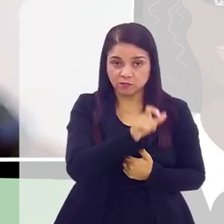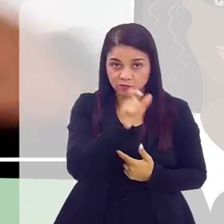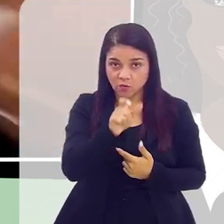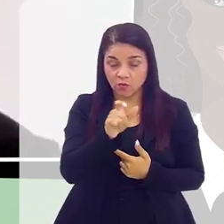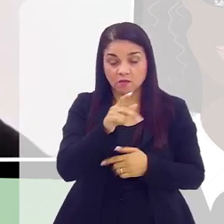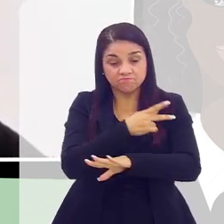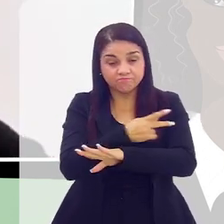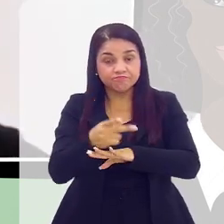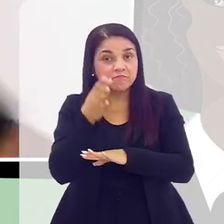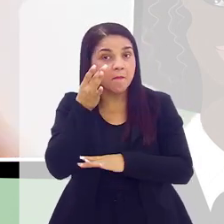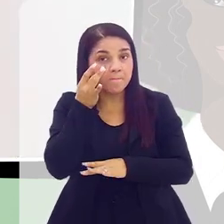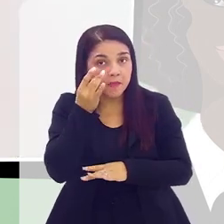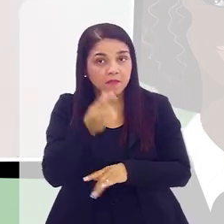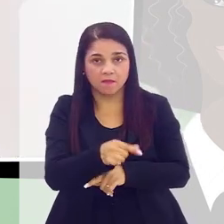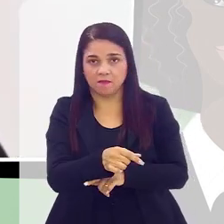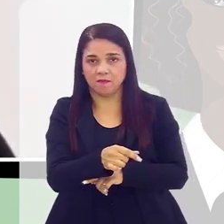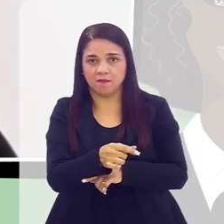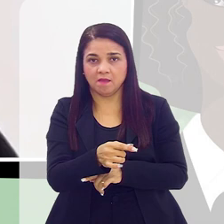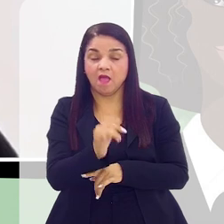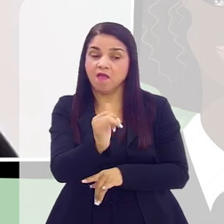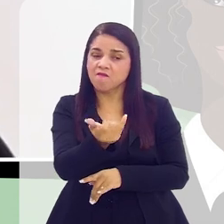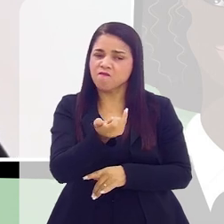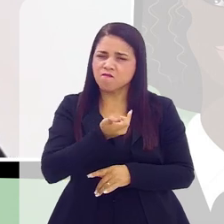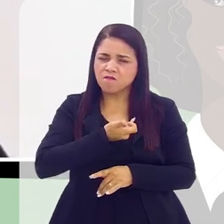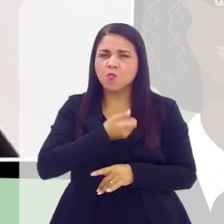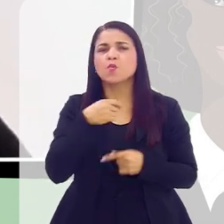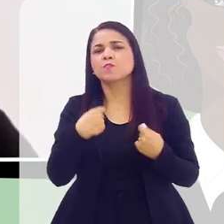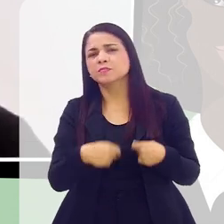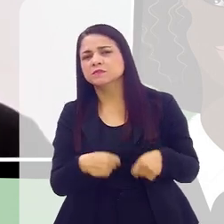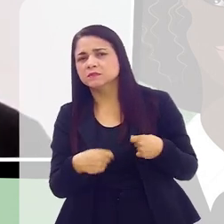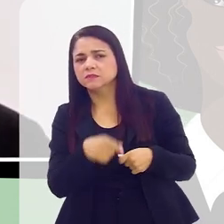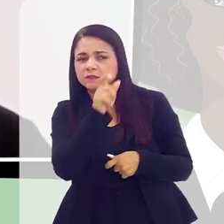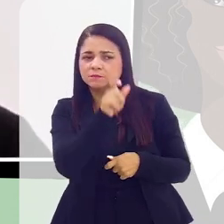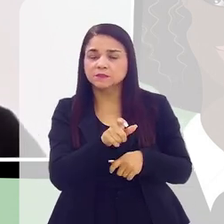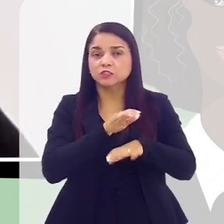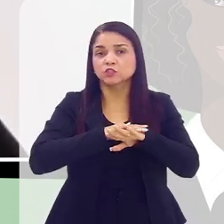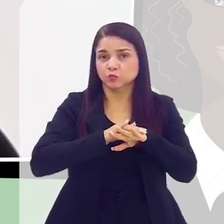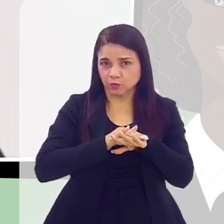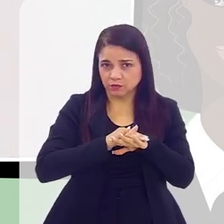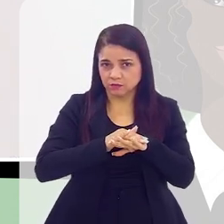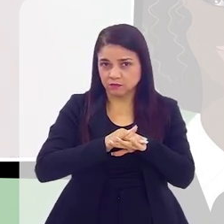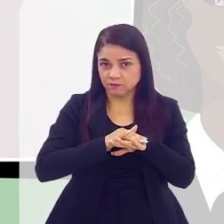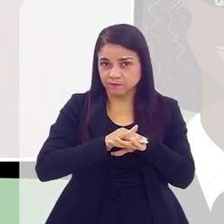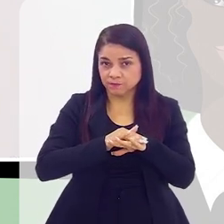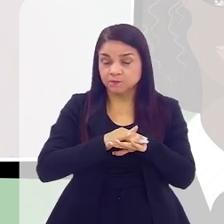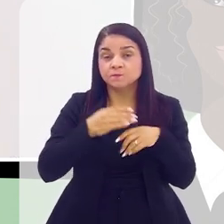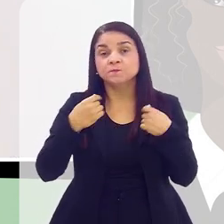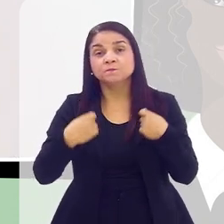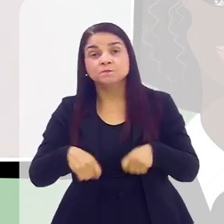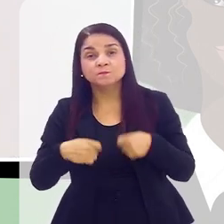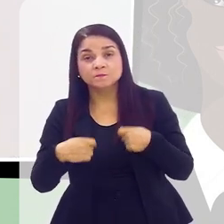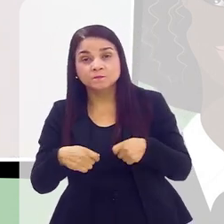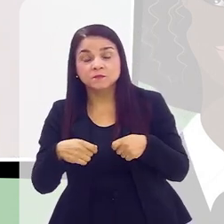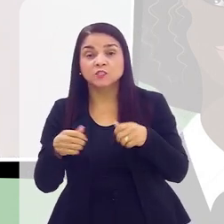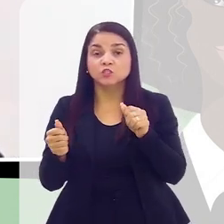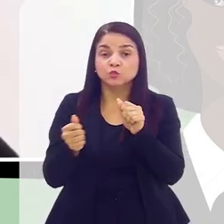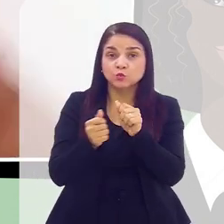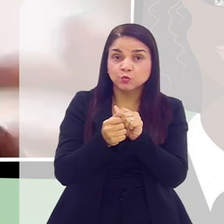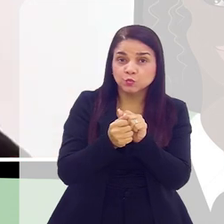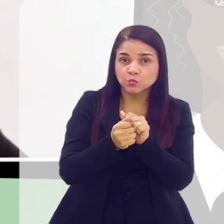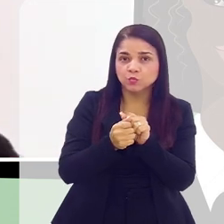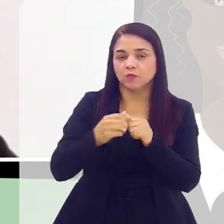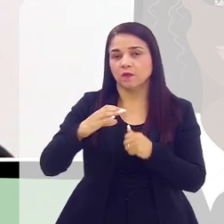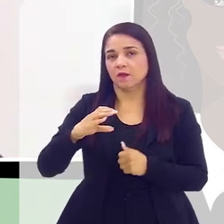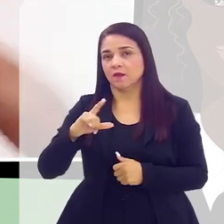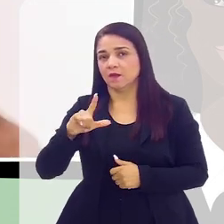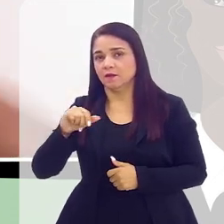visita pessoal para poder ir vendo. E fala para nós as necessidades, faz o que tem necessidade de fazer junto